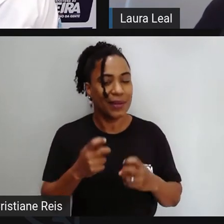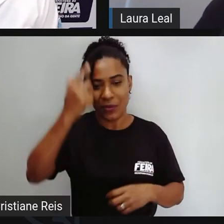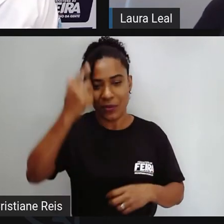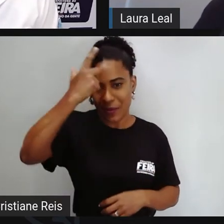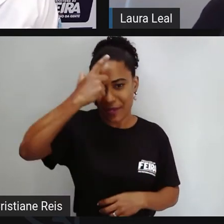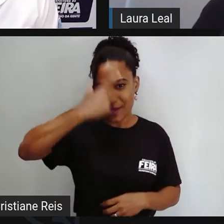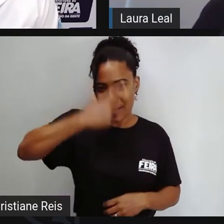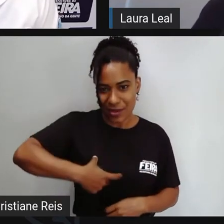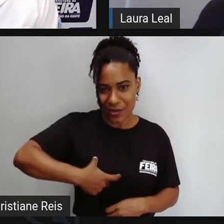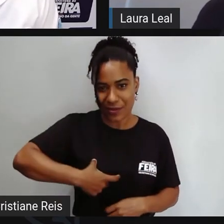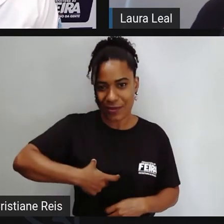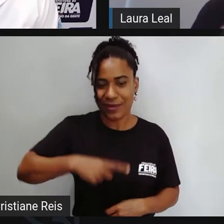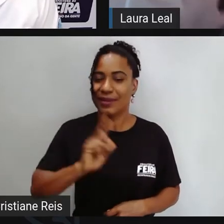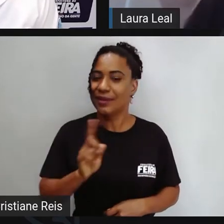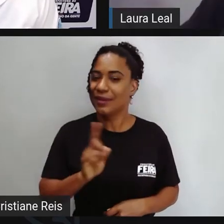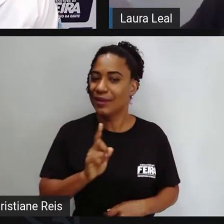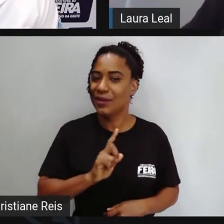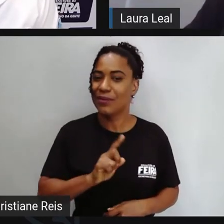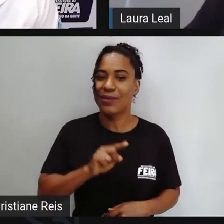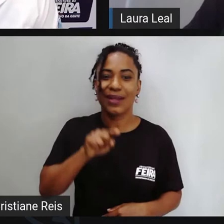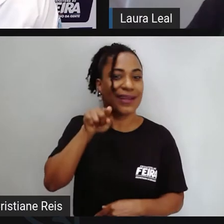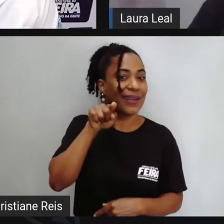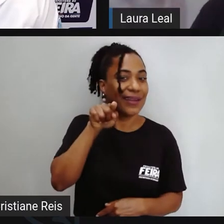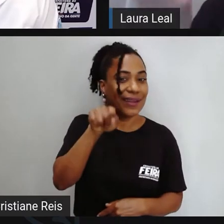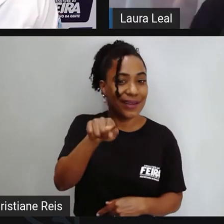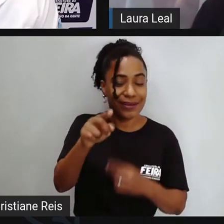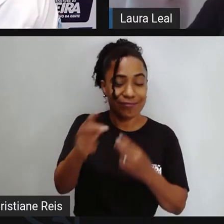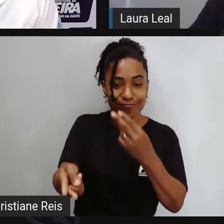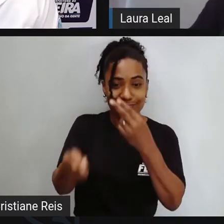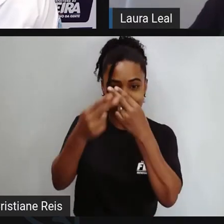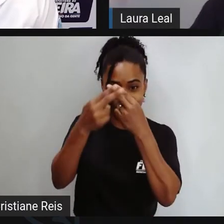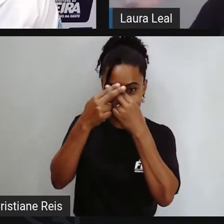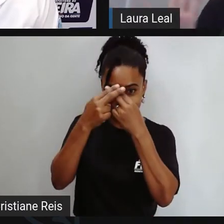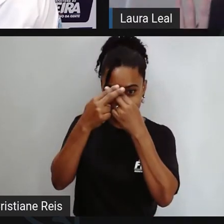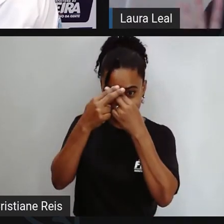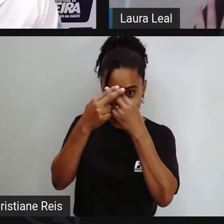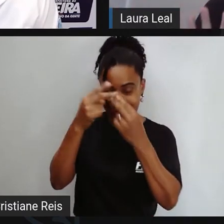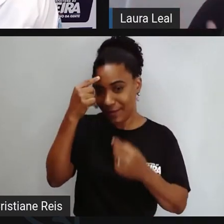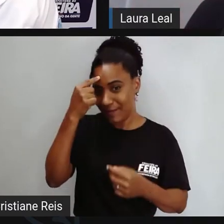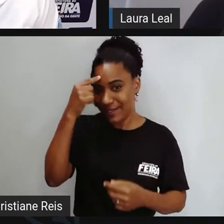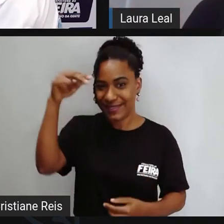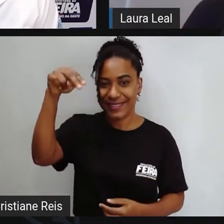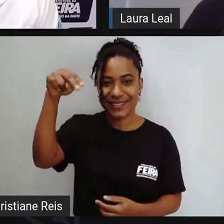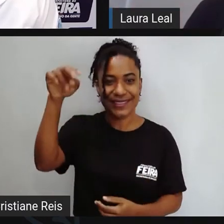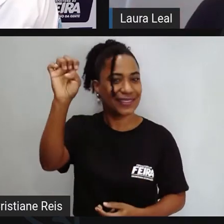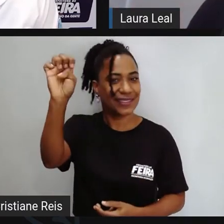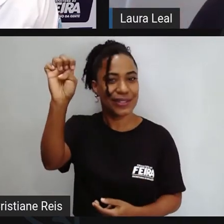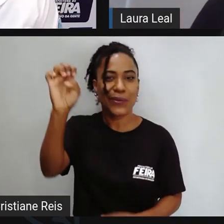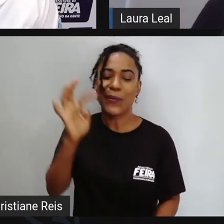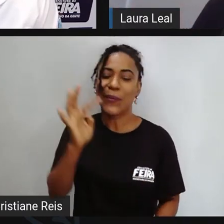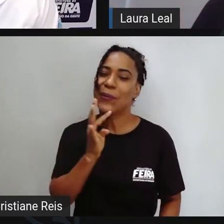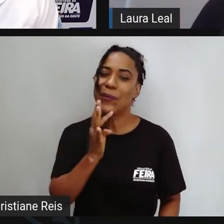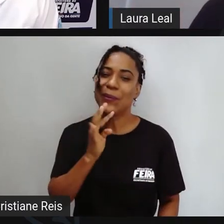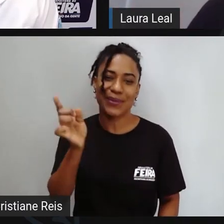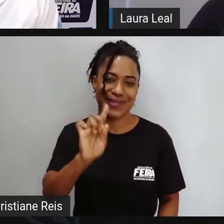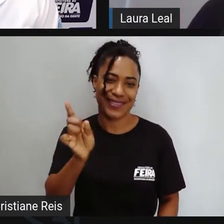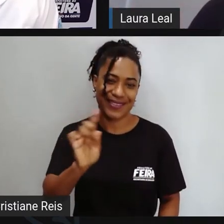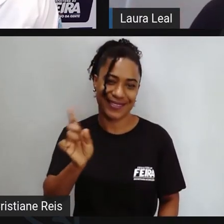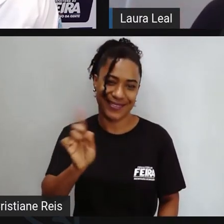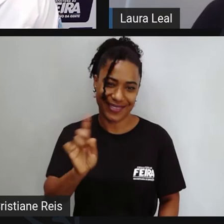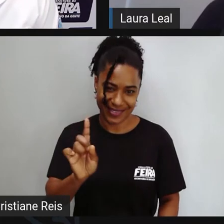xenofobia não é uma questão conosco, é uma questão com a pessoa que não resolveu bem os seus problemas com as diferenças dos outros,